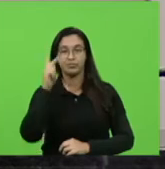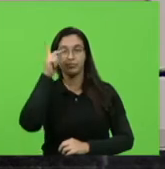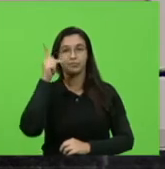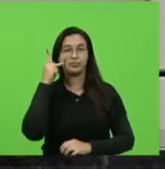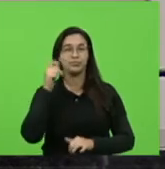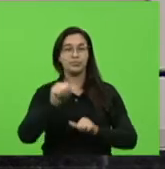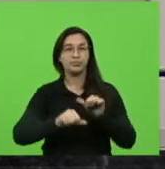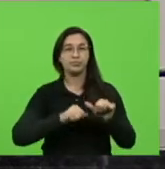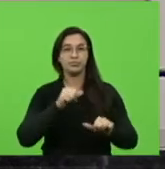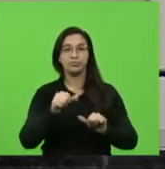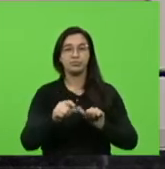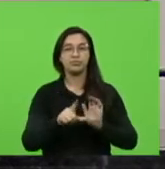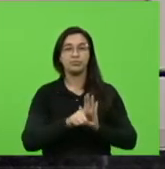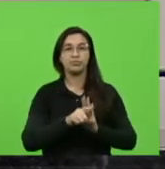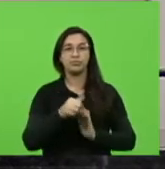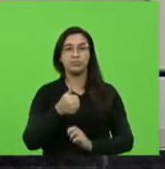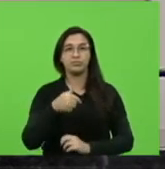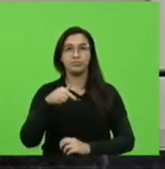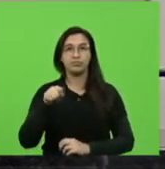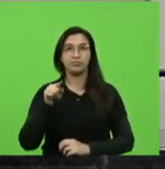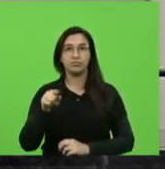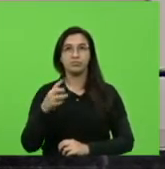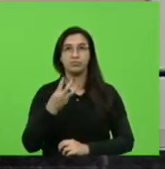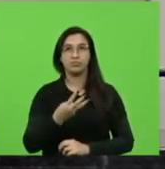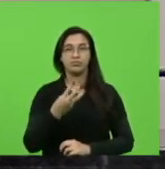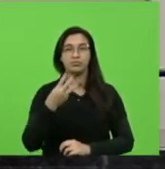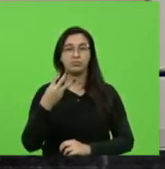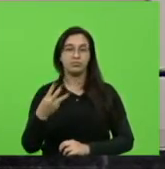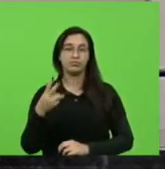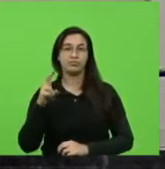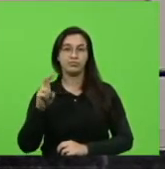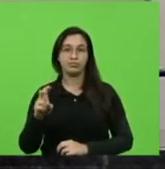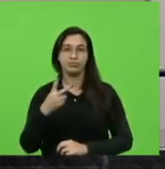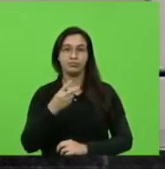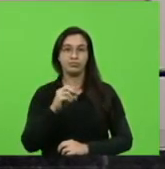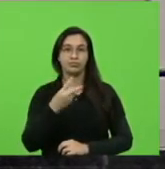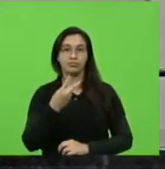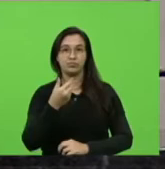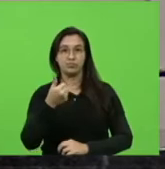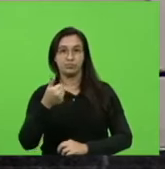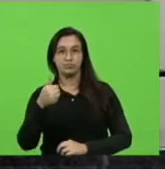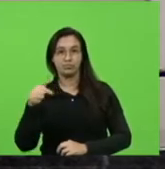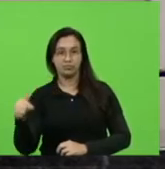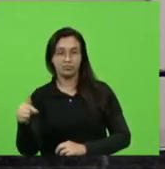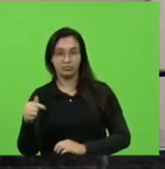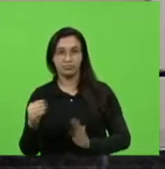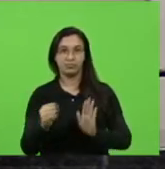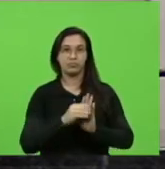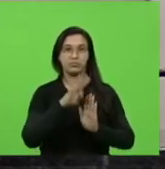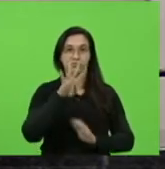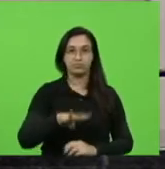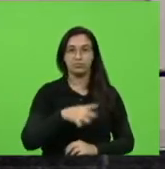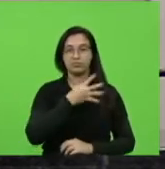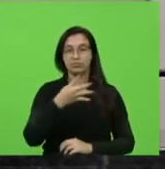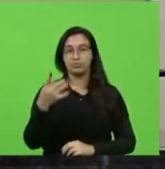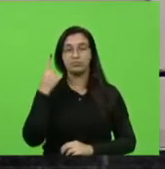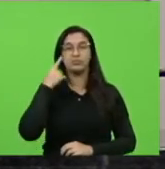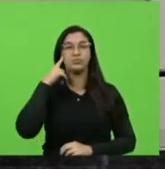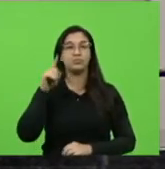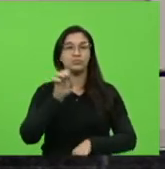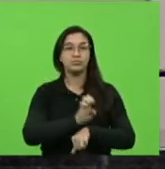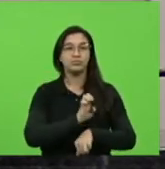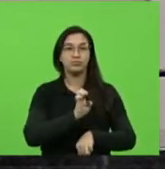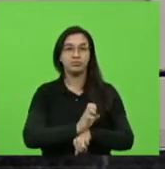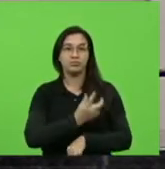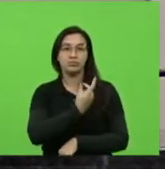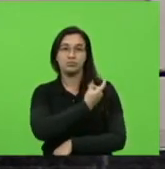lei 17.335 de 2017 para incluir no calendário oficial do Estado de Santa Catarina o Dia Estadual pela Vacinação